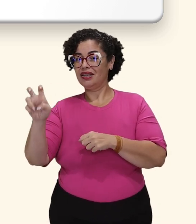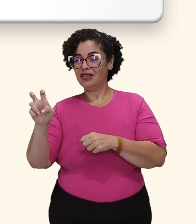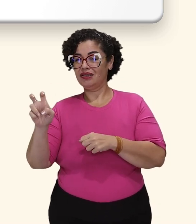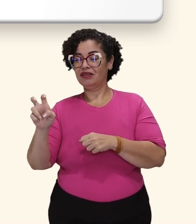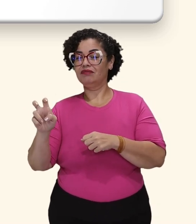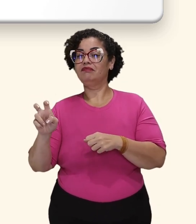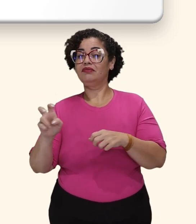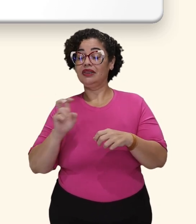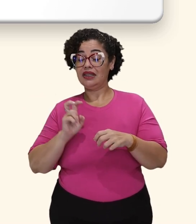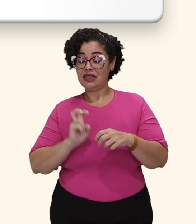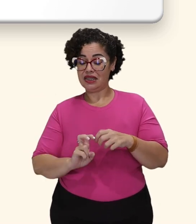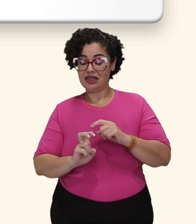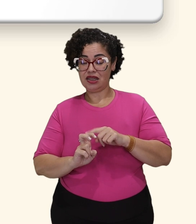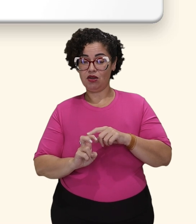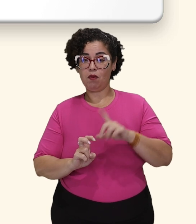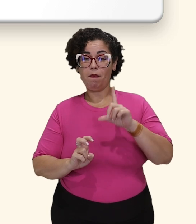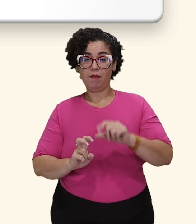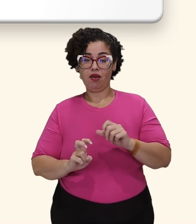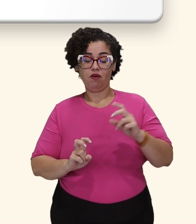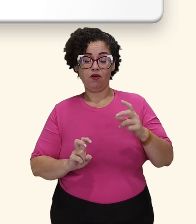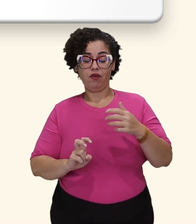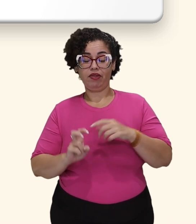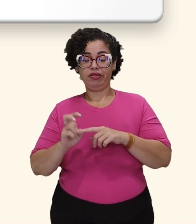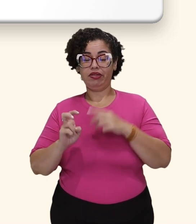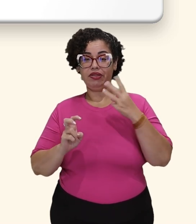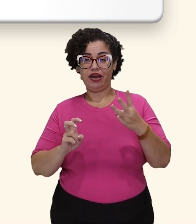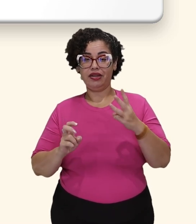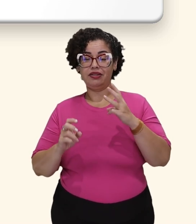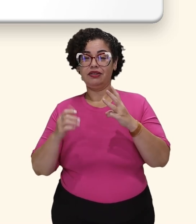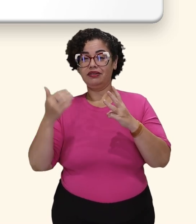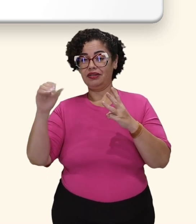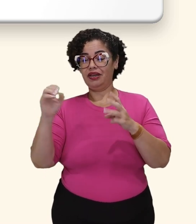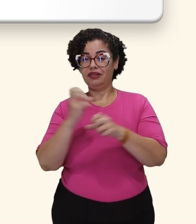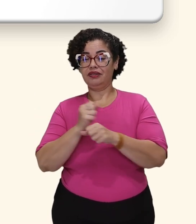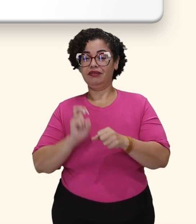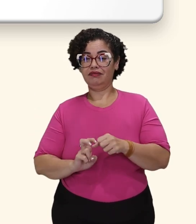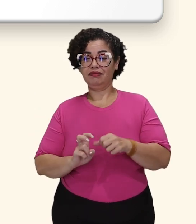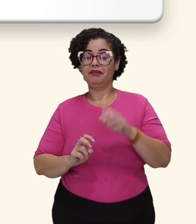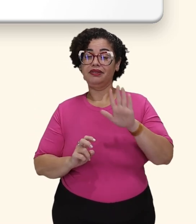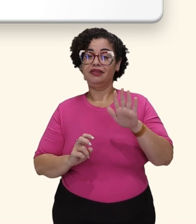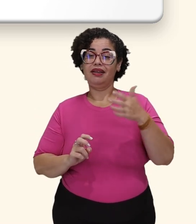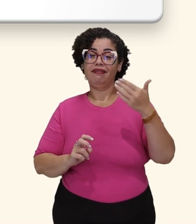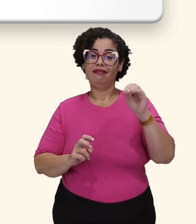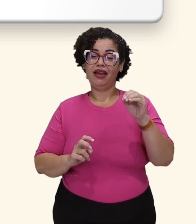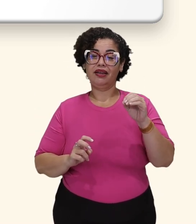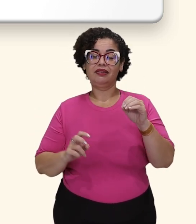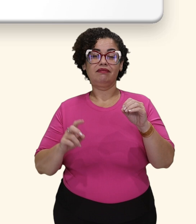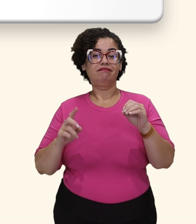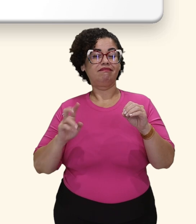que é 15. 5 é menor que 3 mais 10, que é 13. Só que